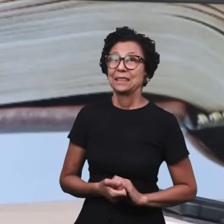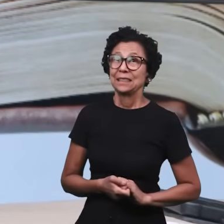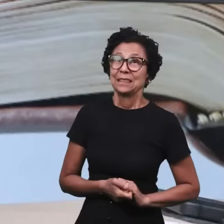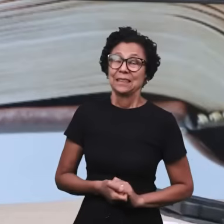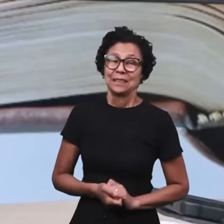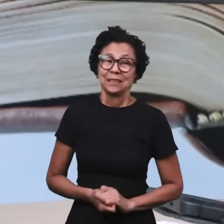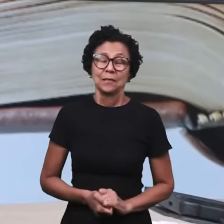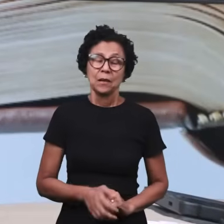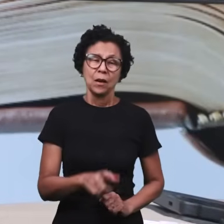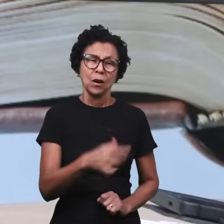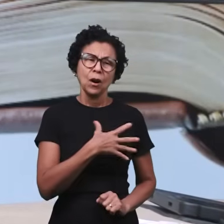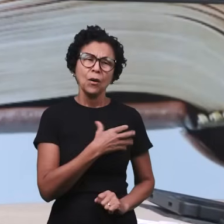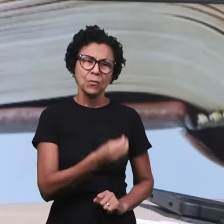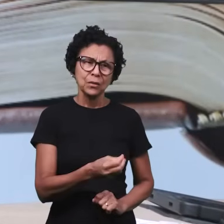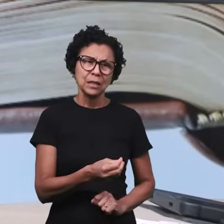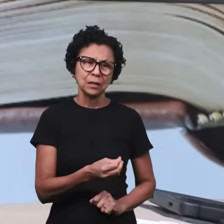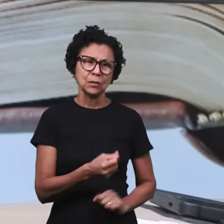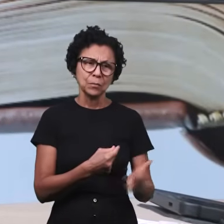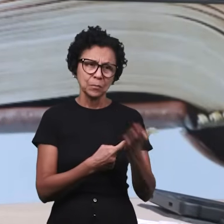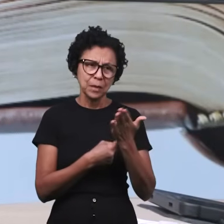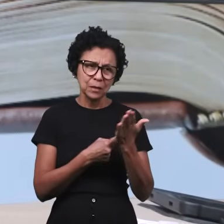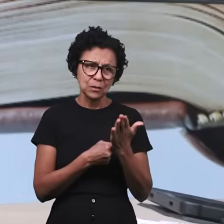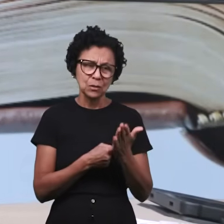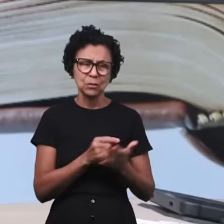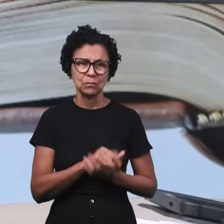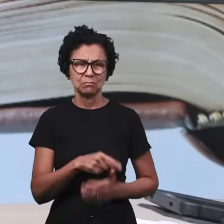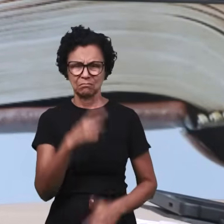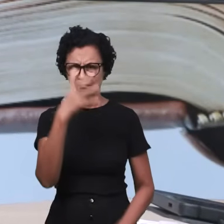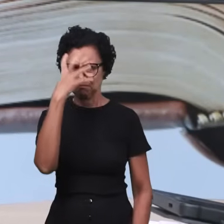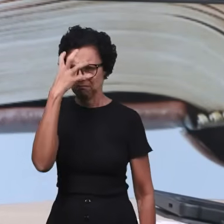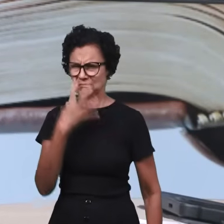um filho que não quer fazer alguma coisa e vai